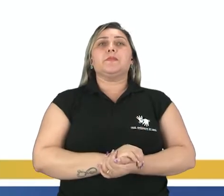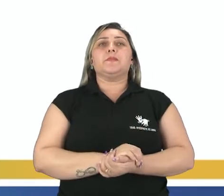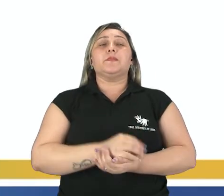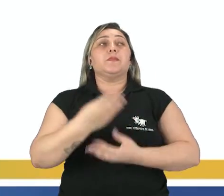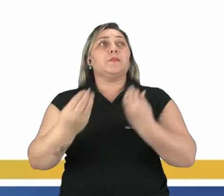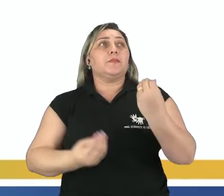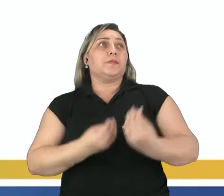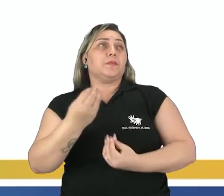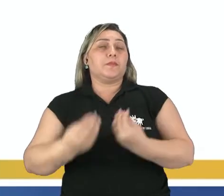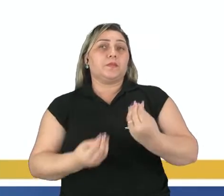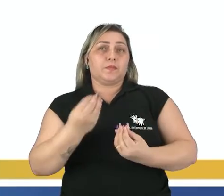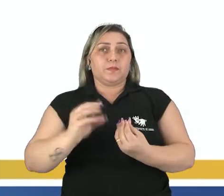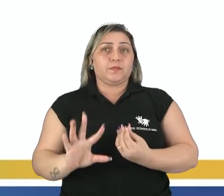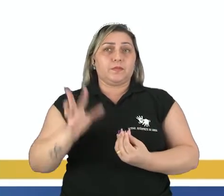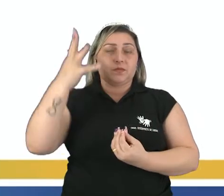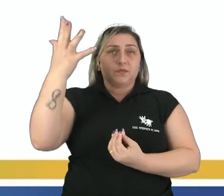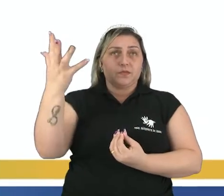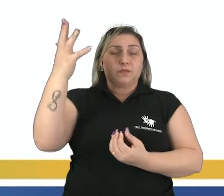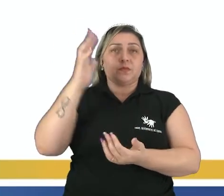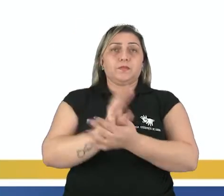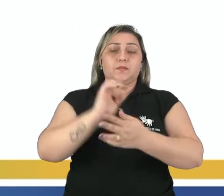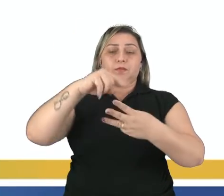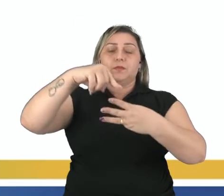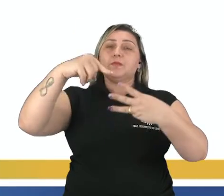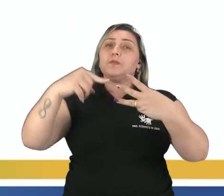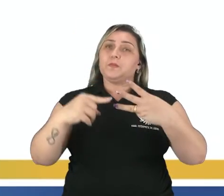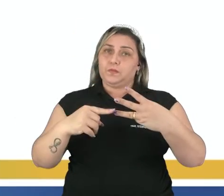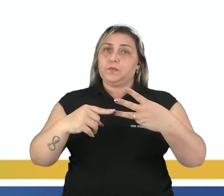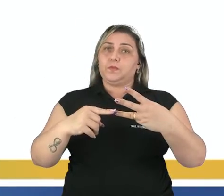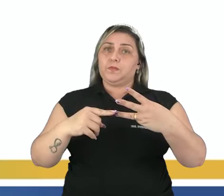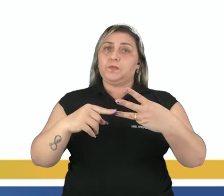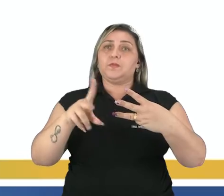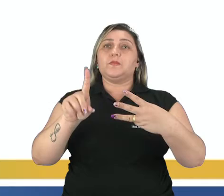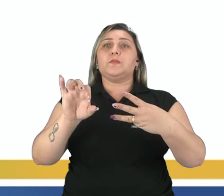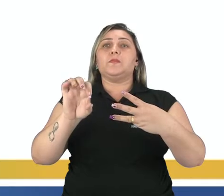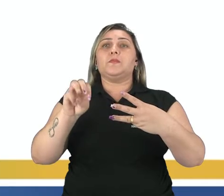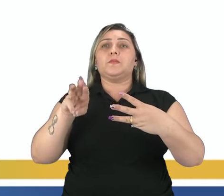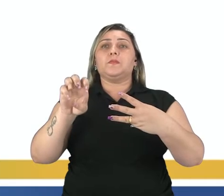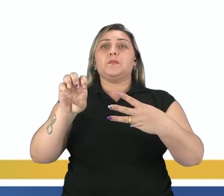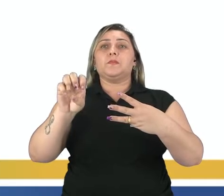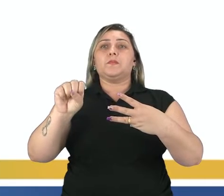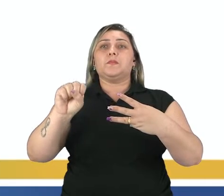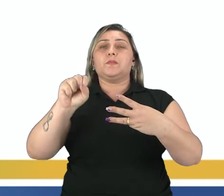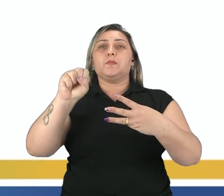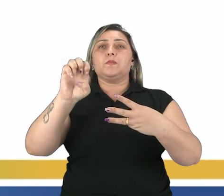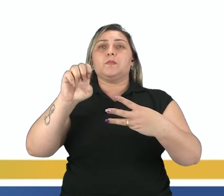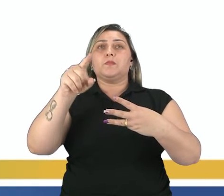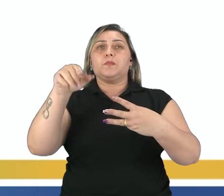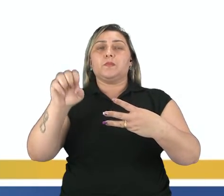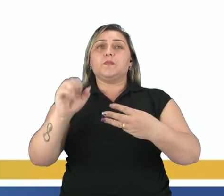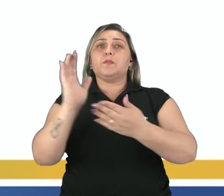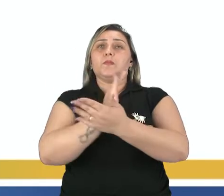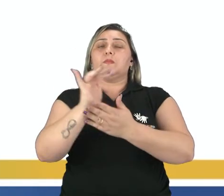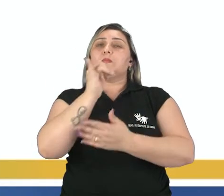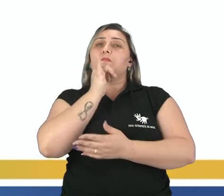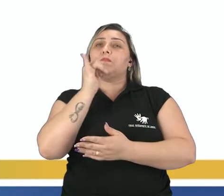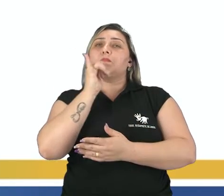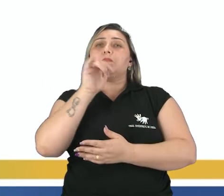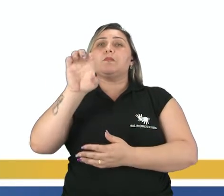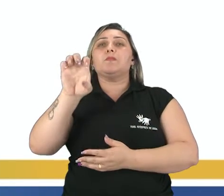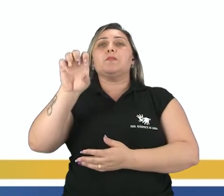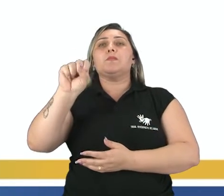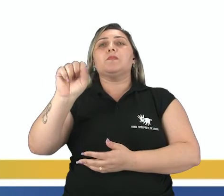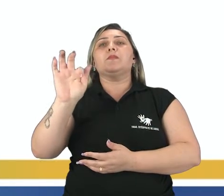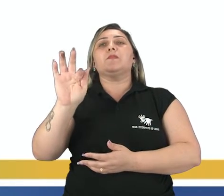como ela funciona em 3 dimensões. Tudo bem? Há alguns exemplos de esfera. Então,